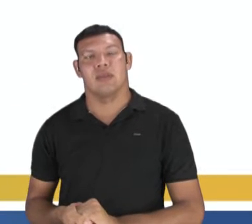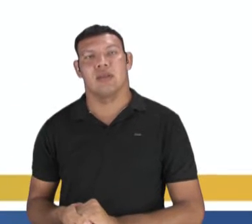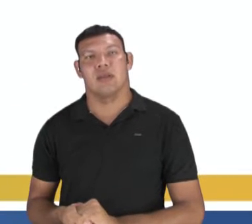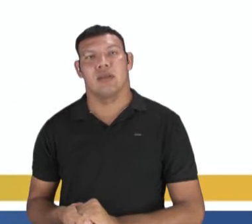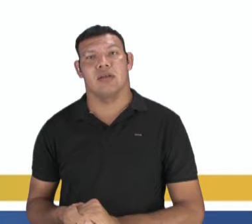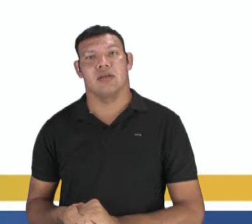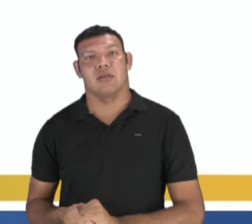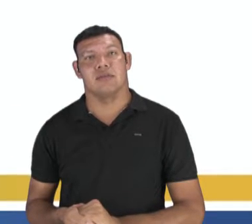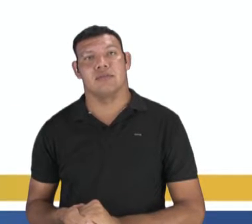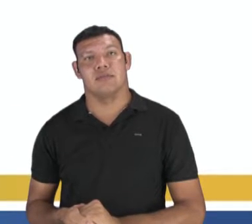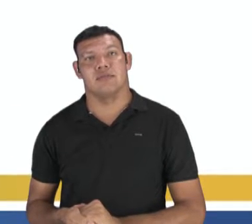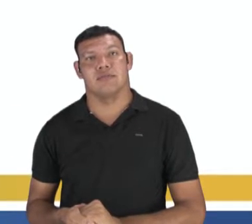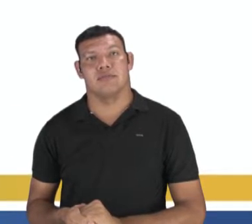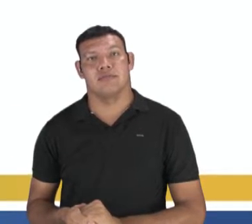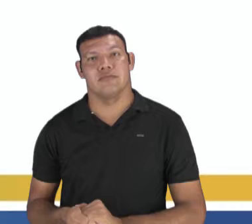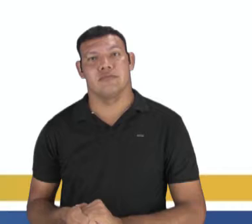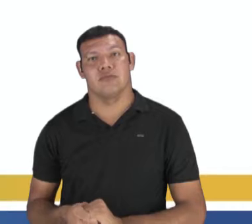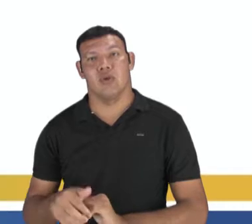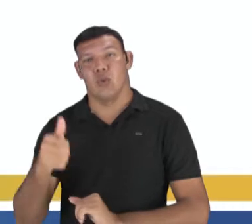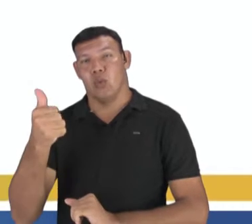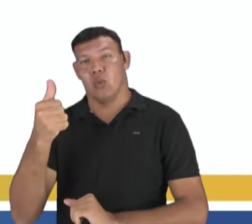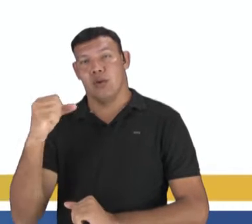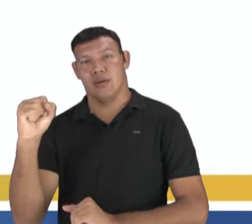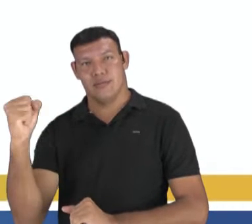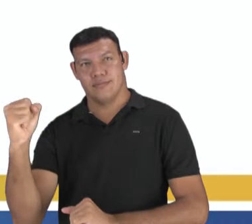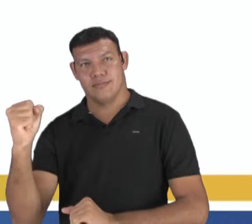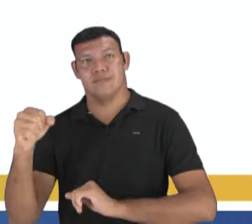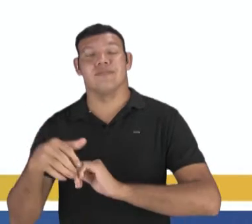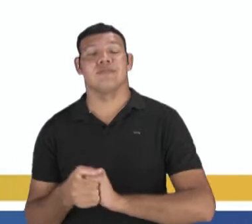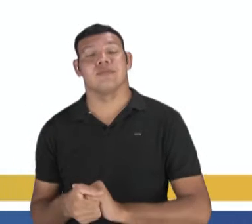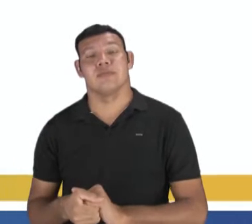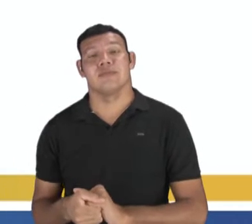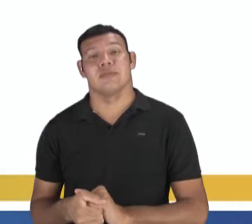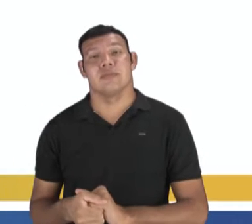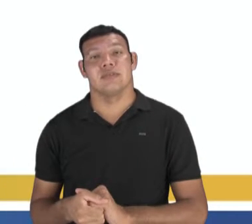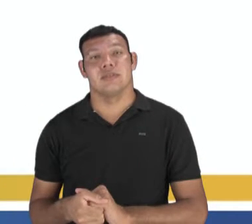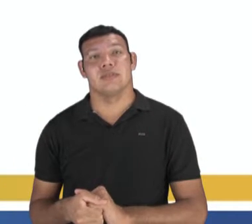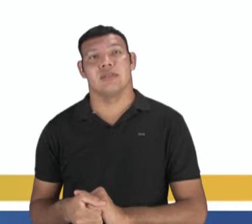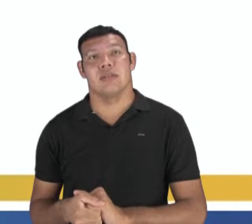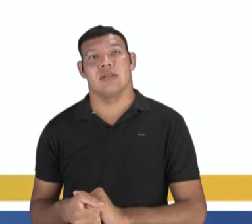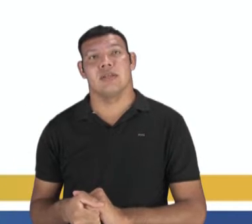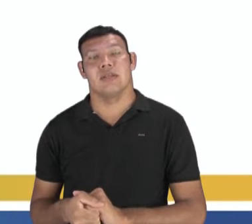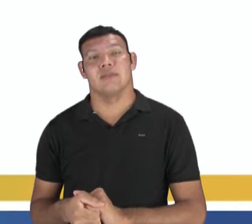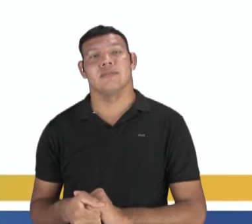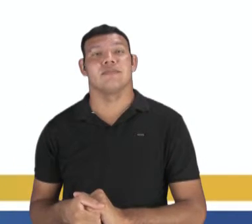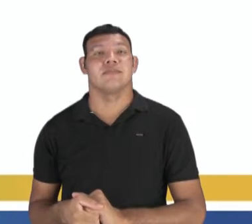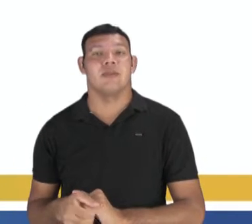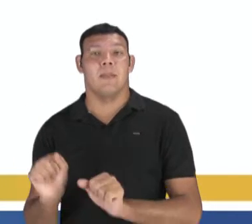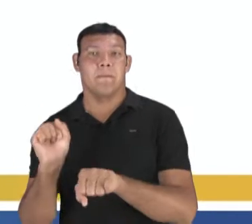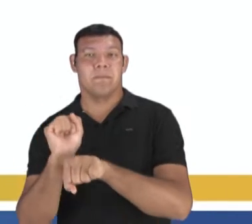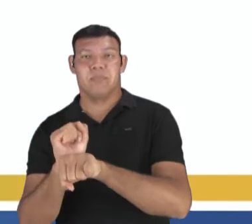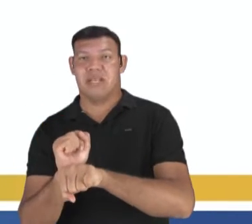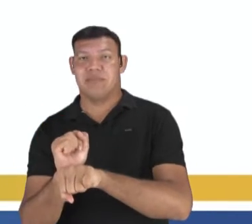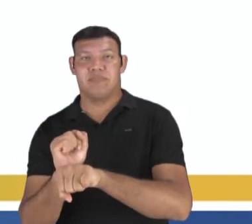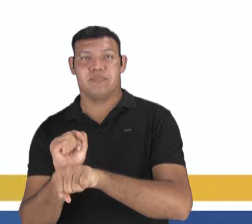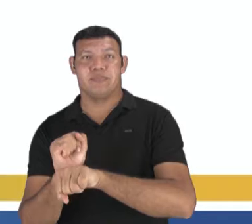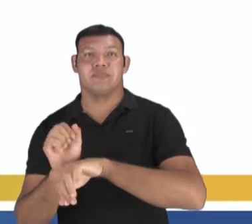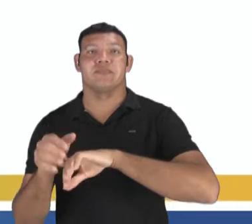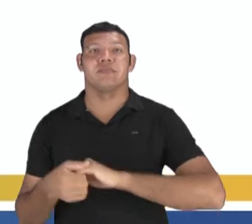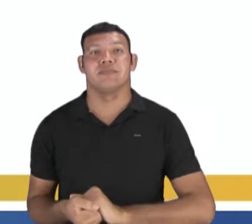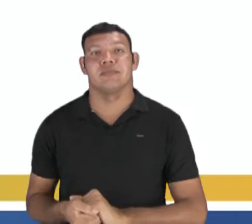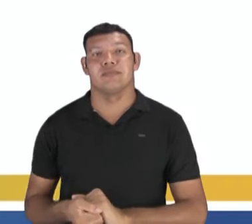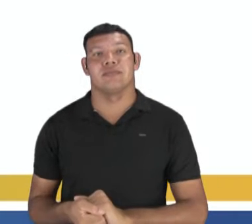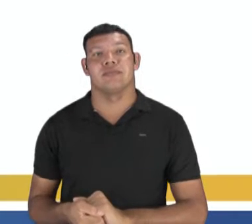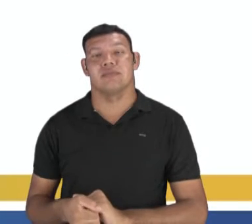Quando eles, depois de 1 segundo aqui, né, ele ainda está na mesma posição, que é o movimento do carrinho aqui, tá, depois de 1 segundo. E